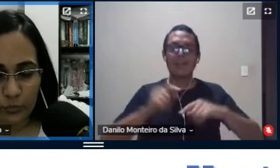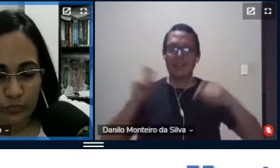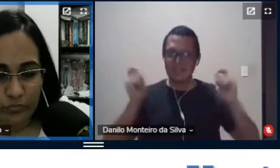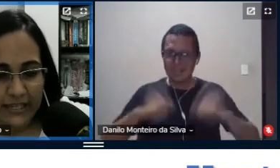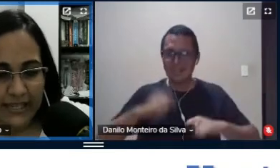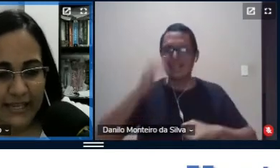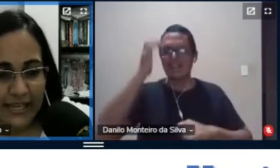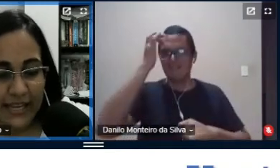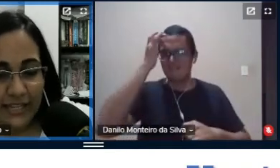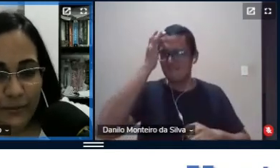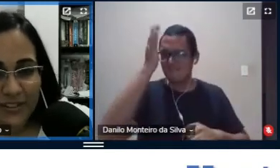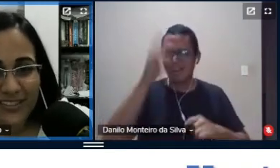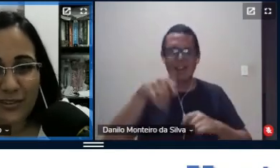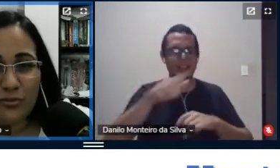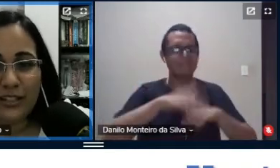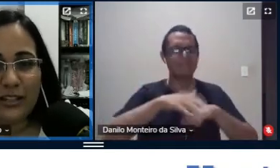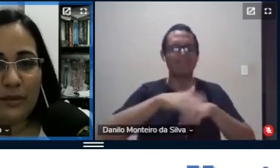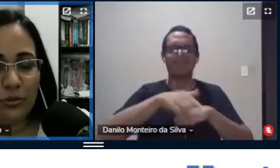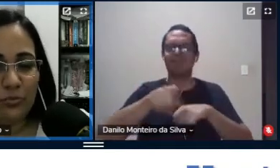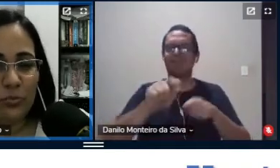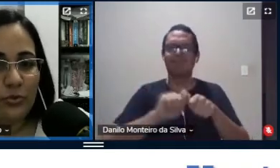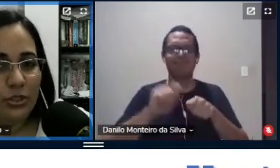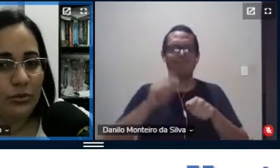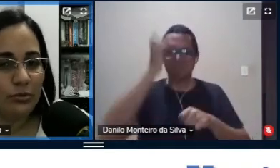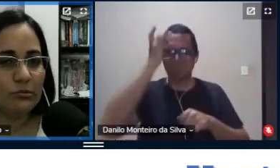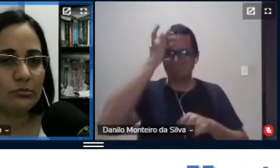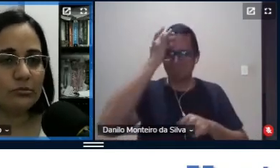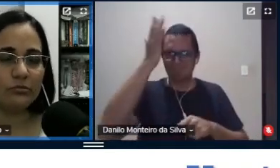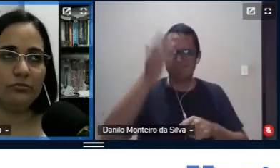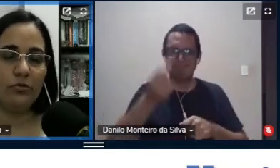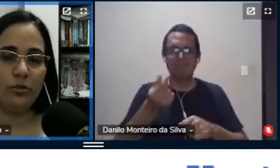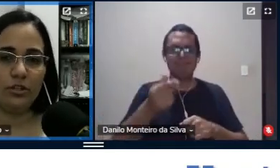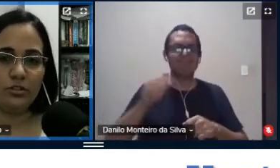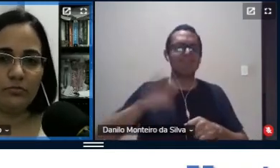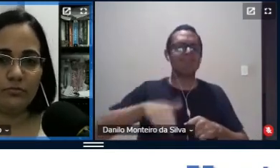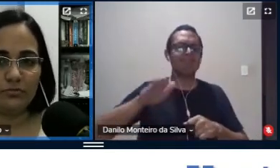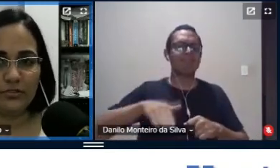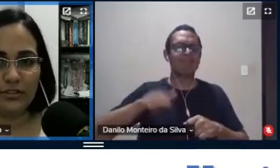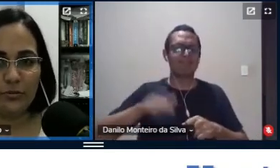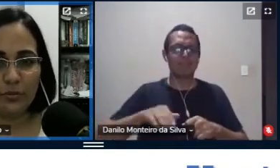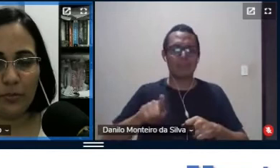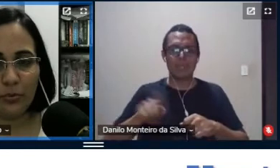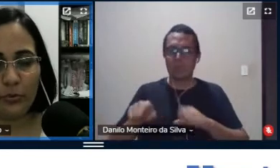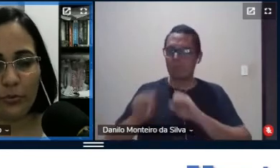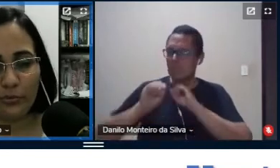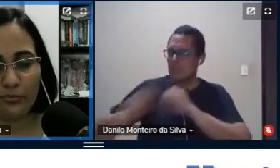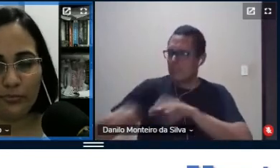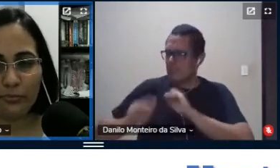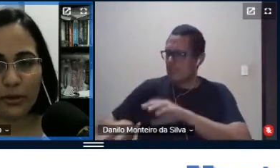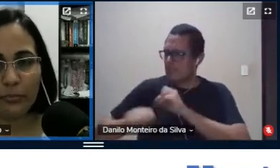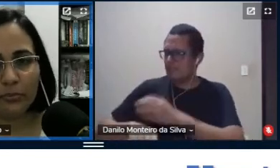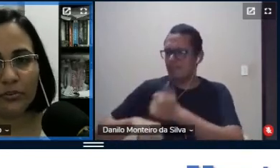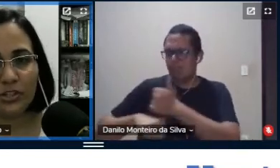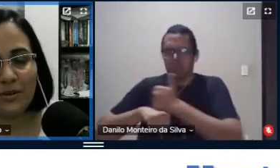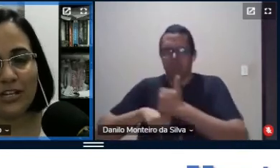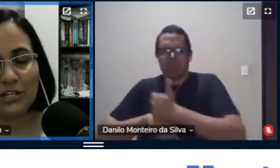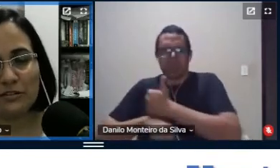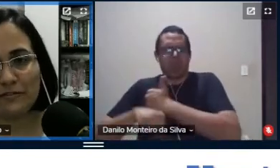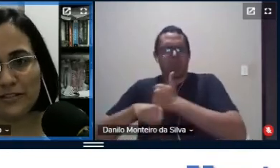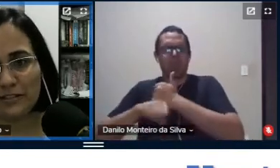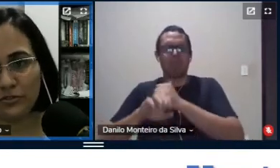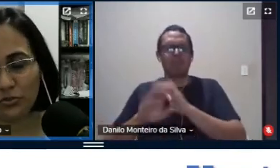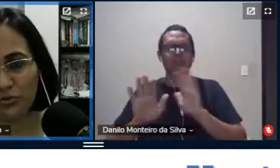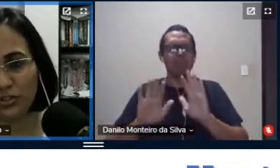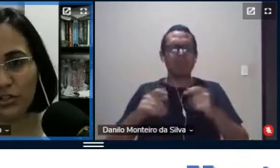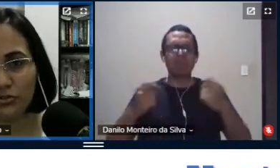barato. Ele não precisa de um treinamento muito forte. Sim, o próprio procedimento que a